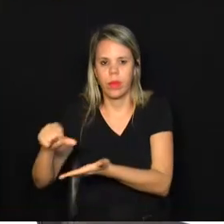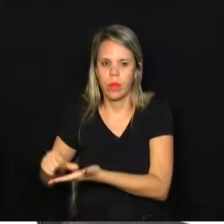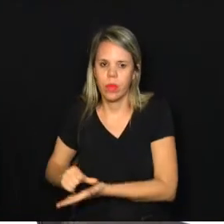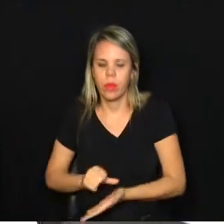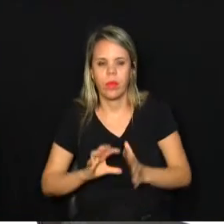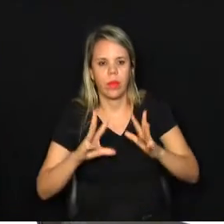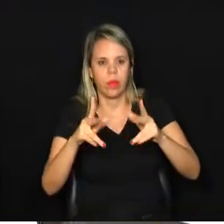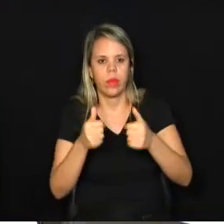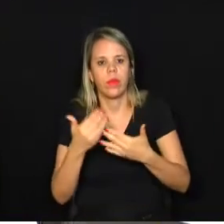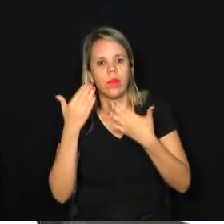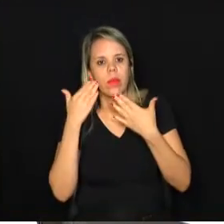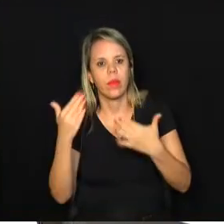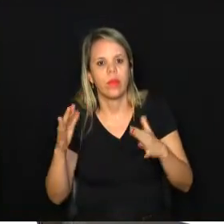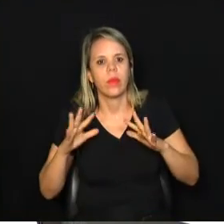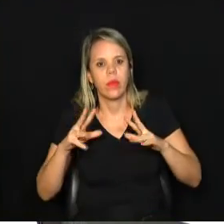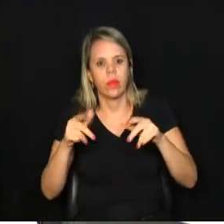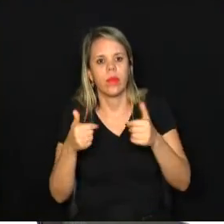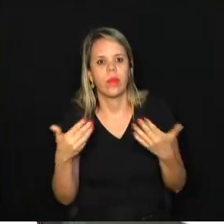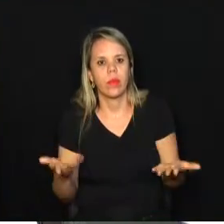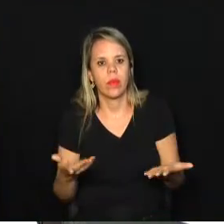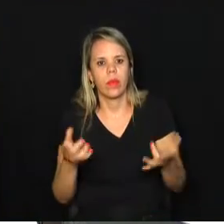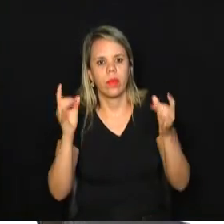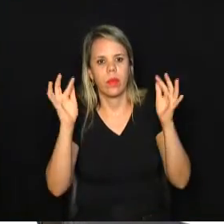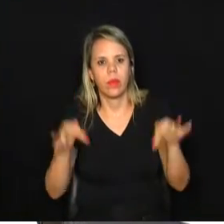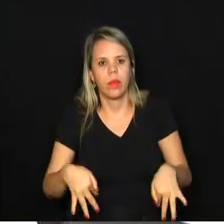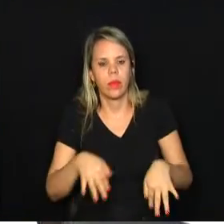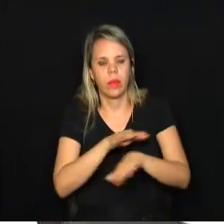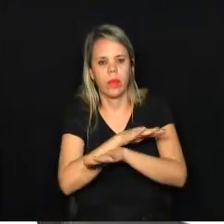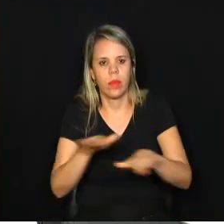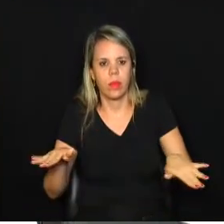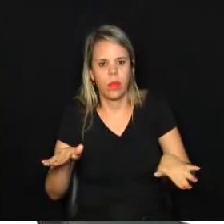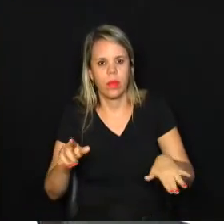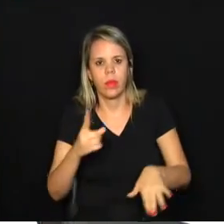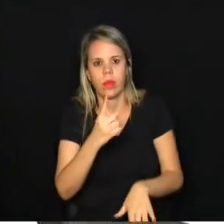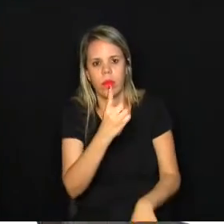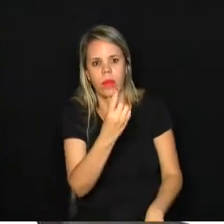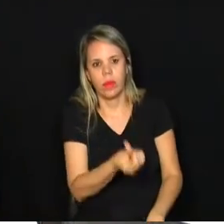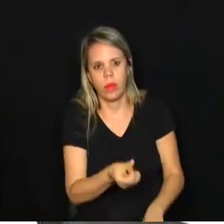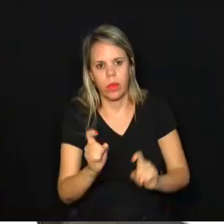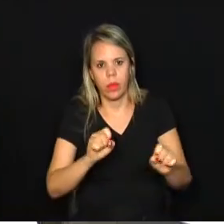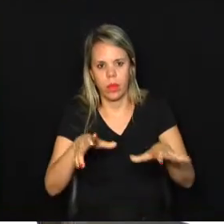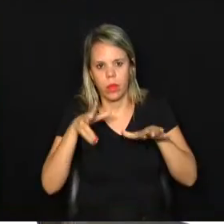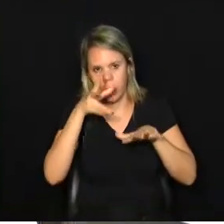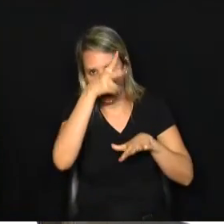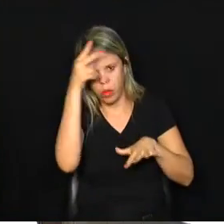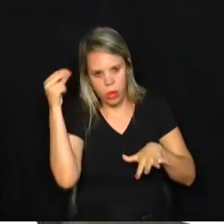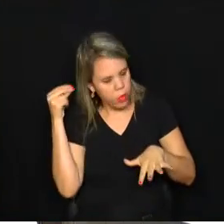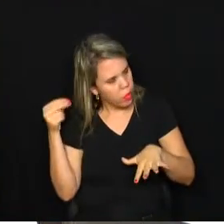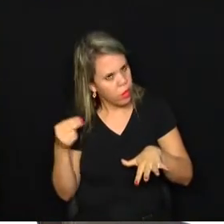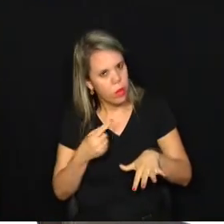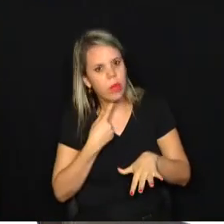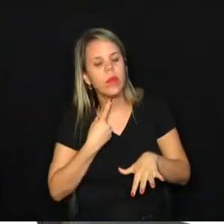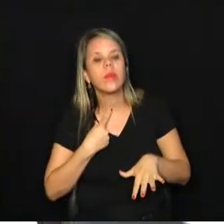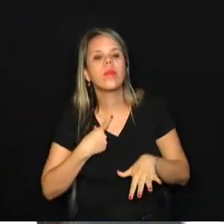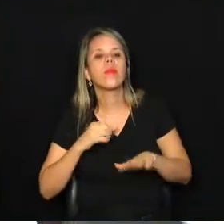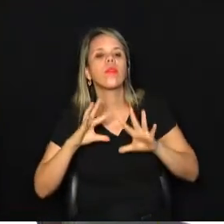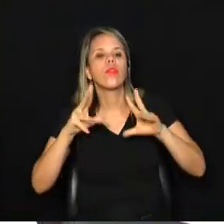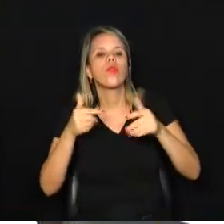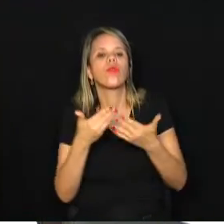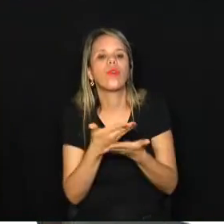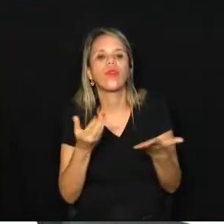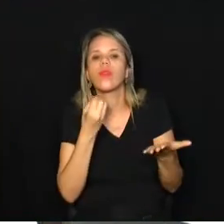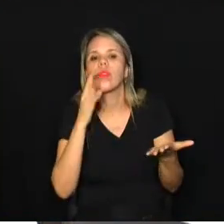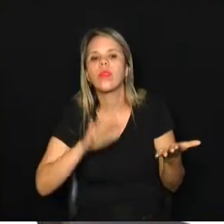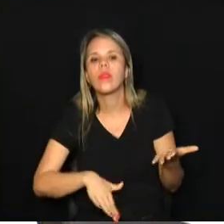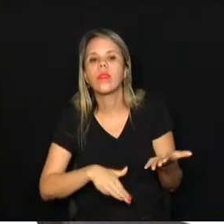toda. Agradecendo a todos, então, declaro encerrada a 16ª audiência pública, desejando a todos aí uma